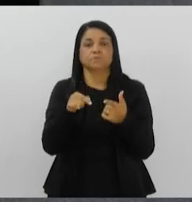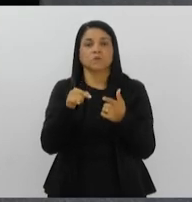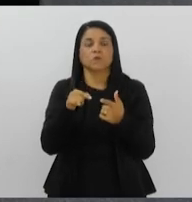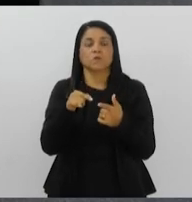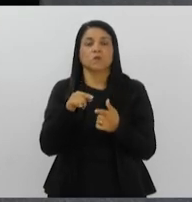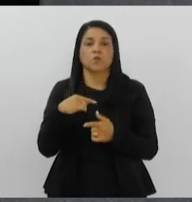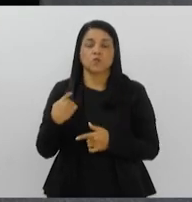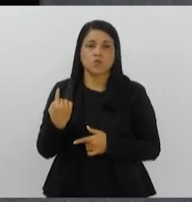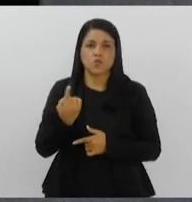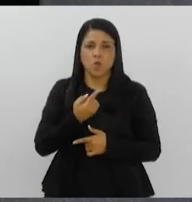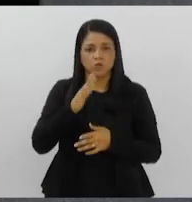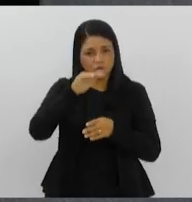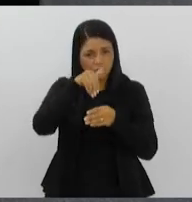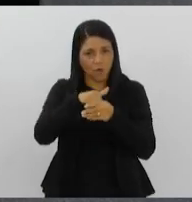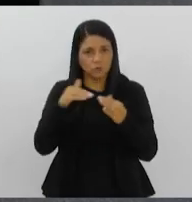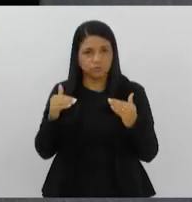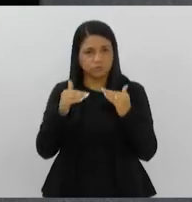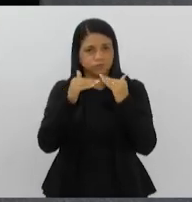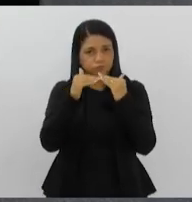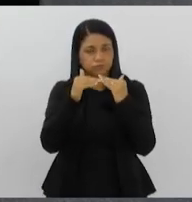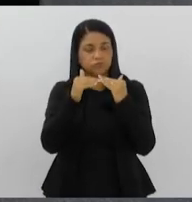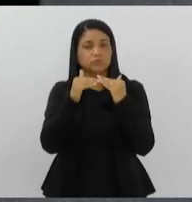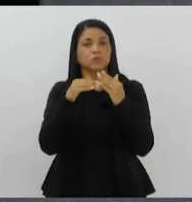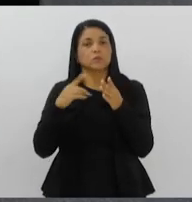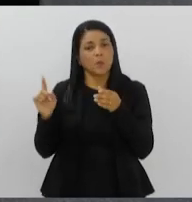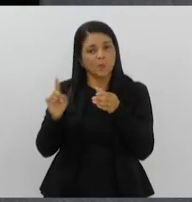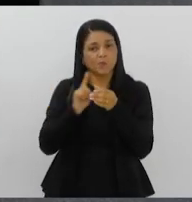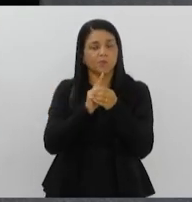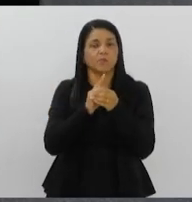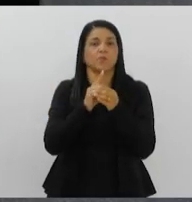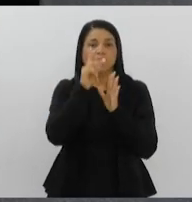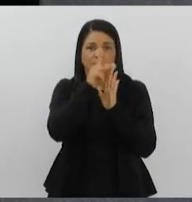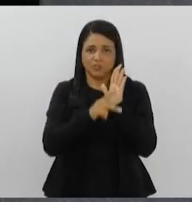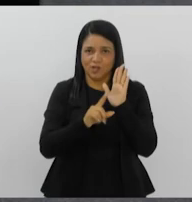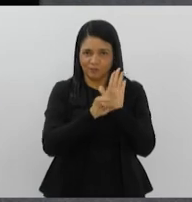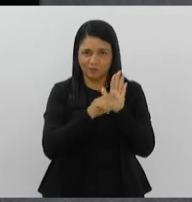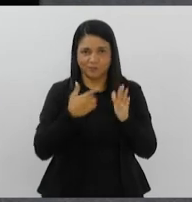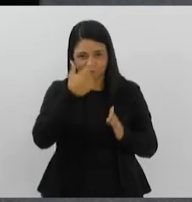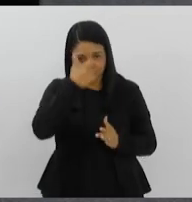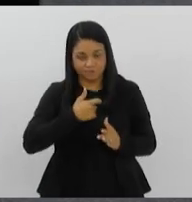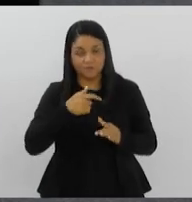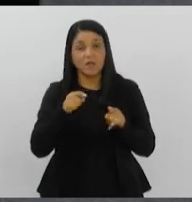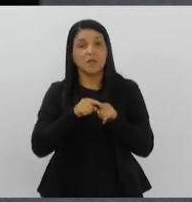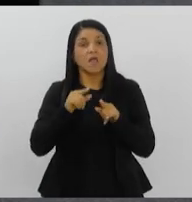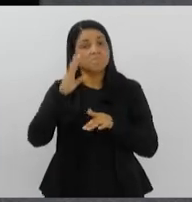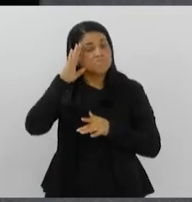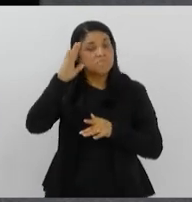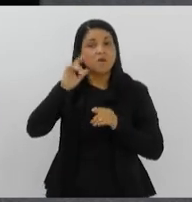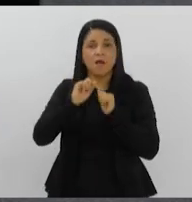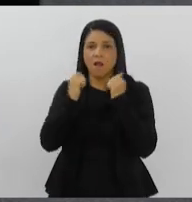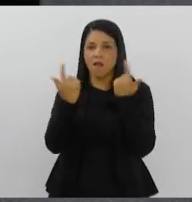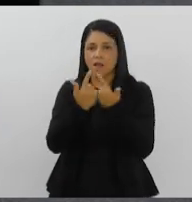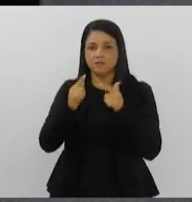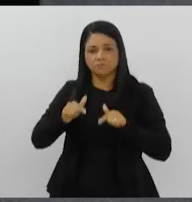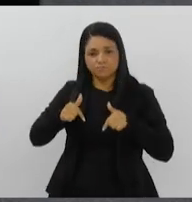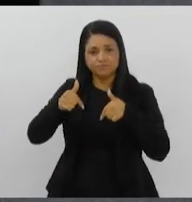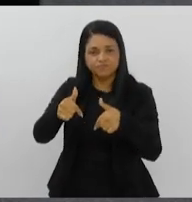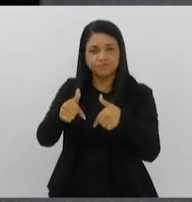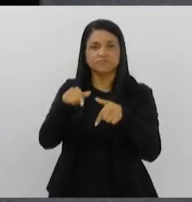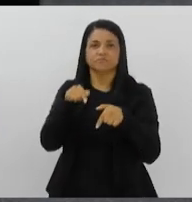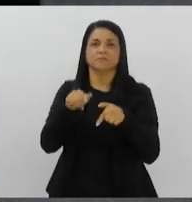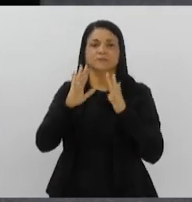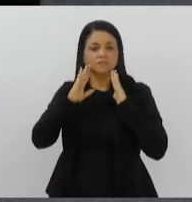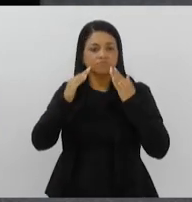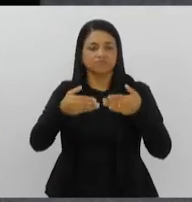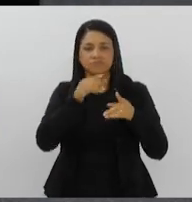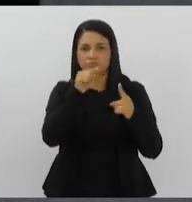nosso voto favorável, também sou coautor do projeto e acho fundamental que a Alerj pense e tome iniciativas nessa direção.